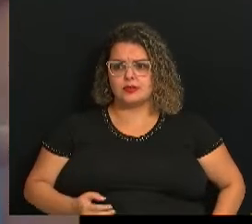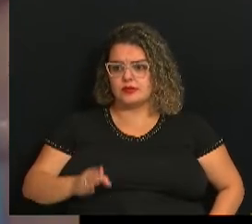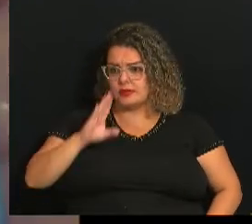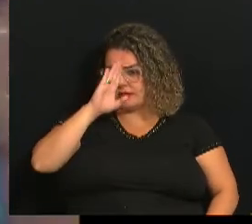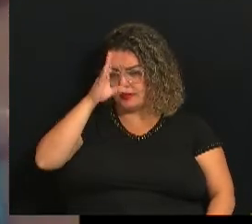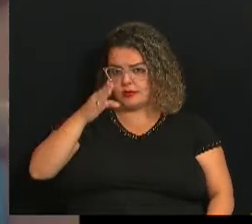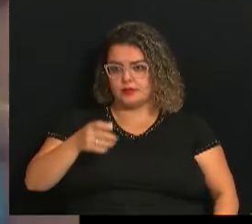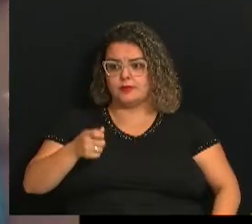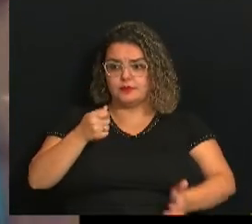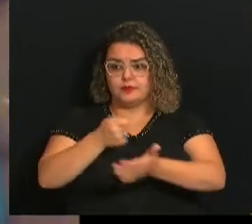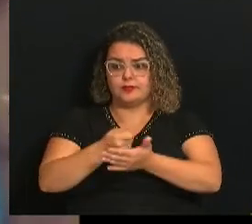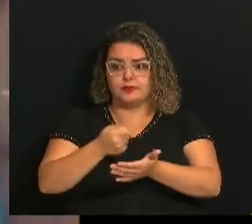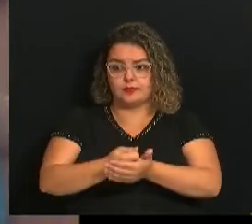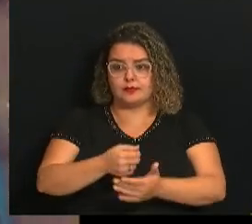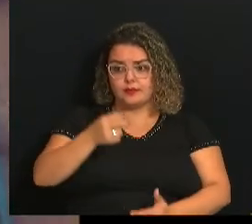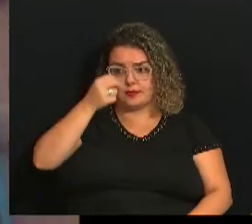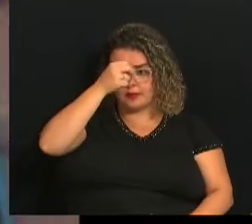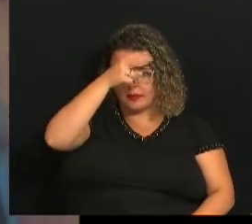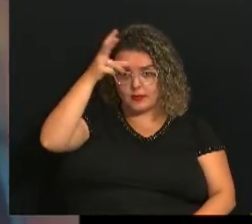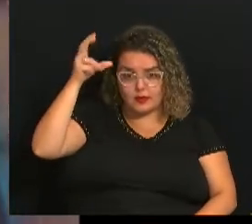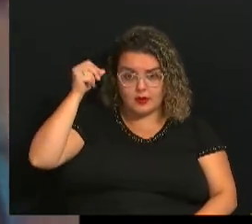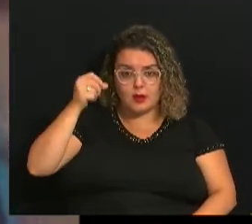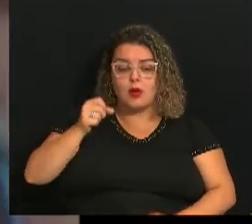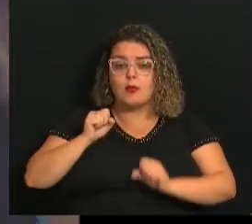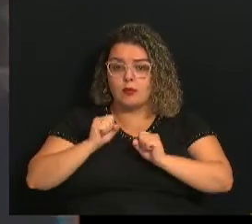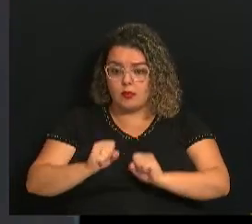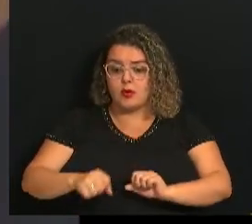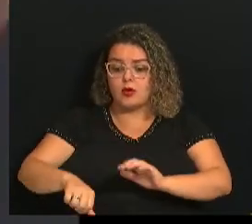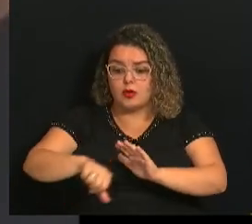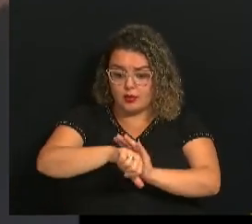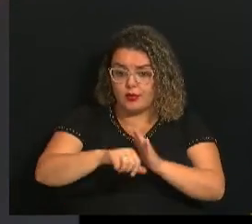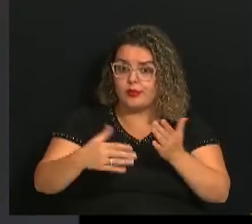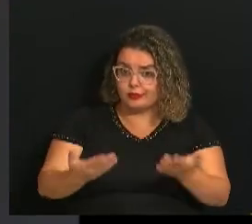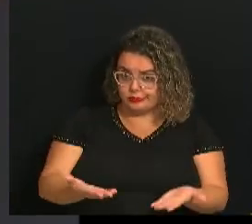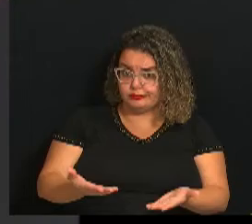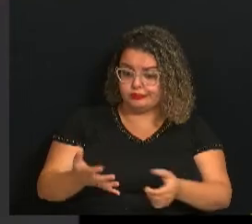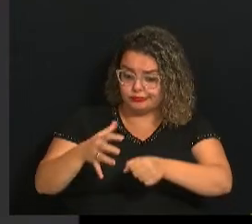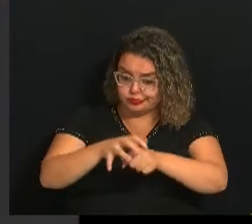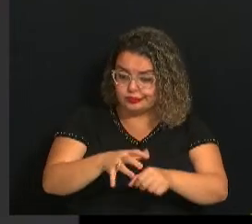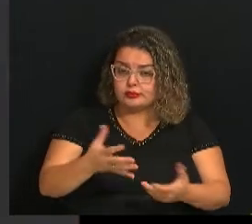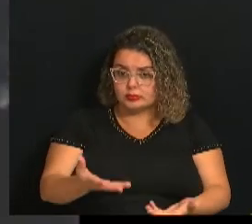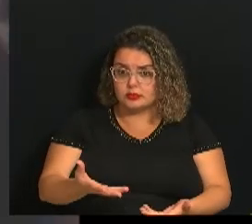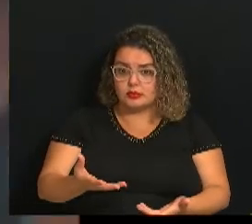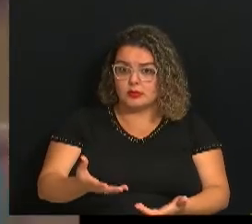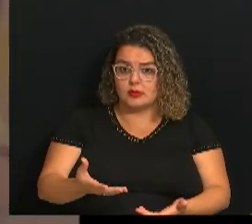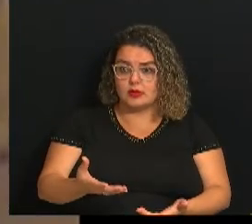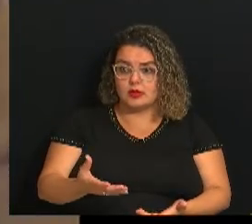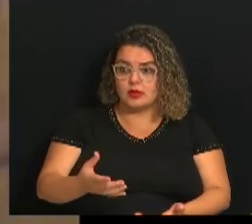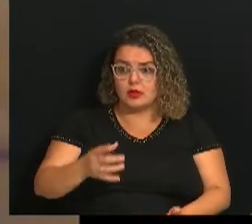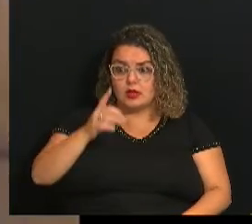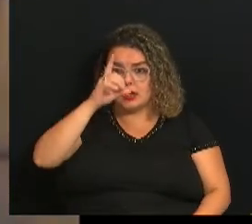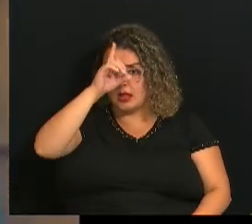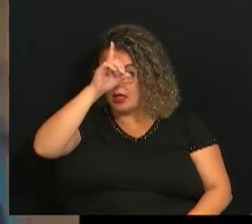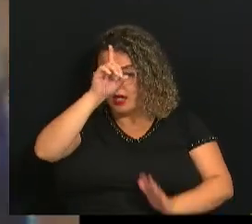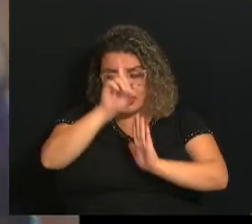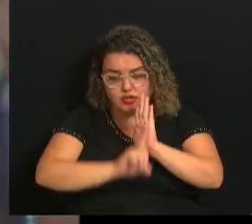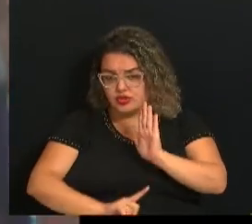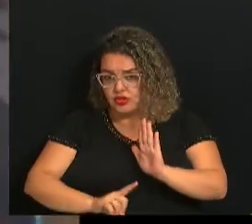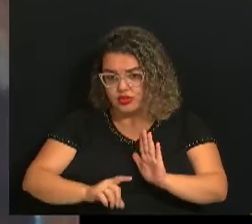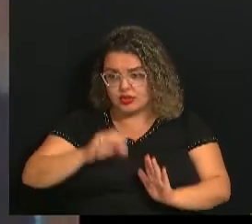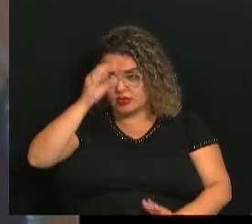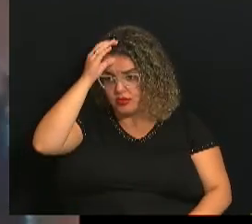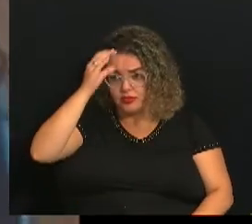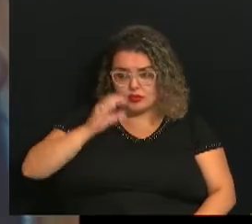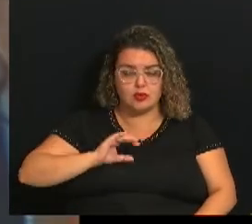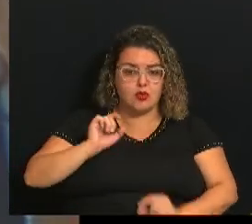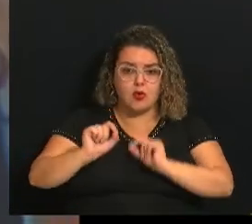inclusive, a prefeitura pode ser penalizada. Por quê? O arquivo é o direito do cidadão de saber o que aconteceu